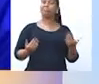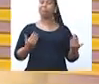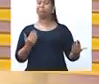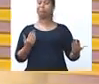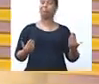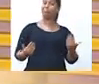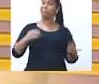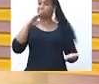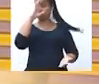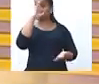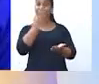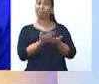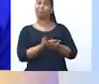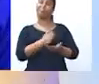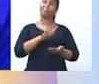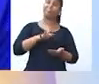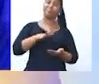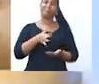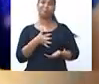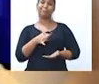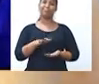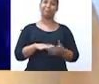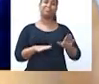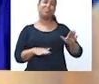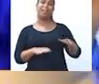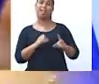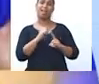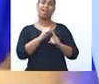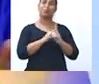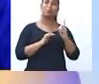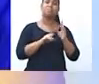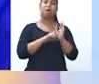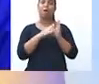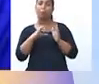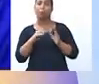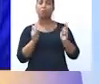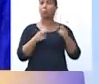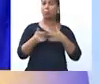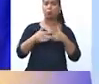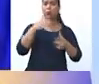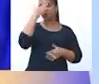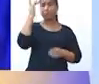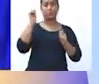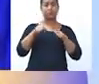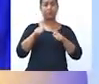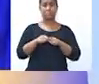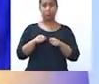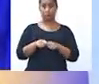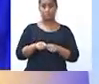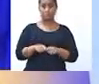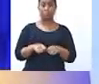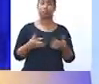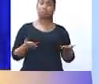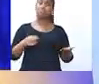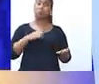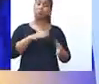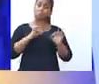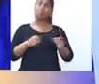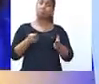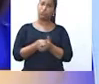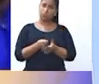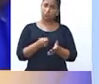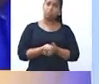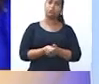né? As pessoas acham que, é análise social, qualquer um pode fazer. E você tem uma certa